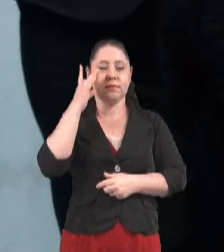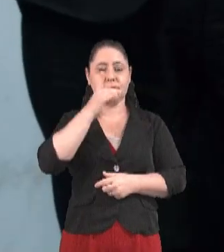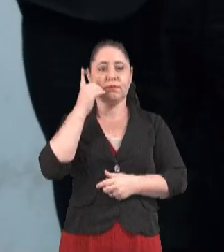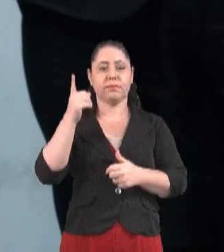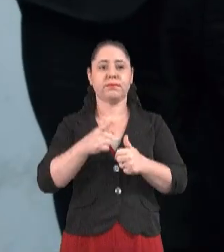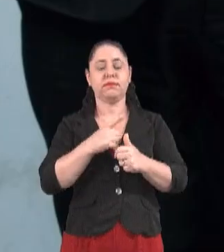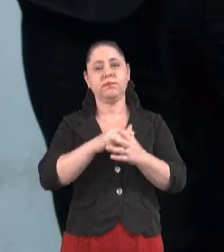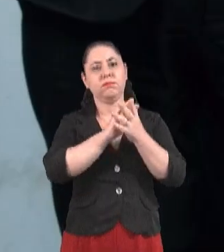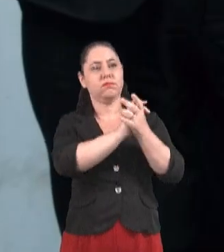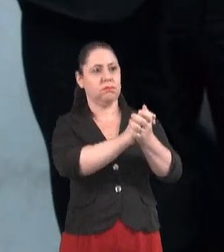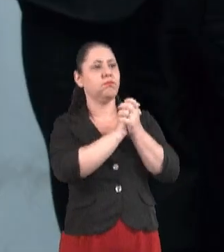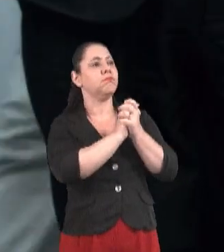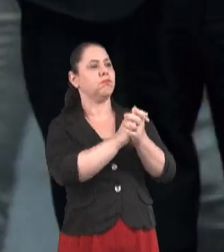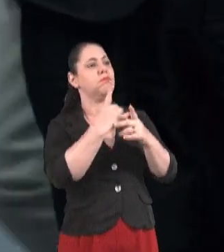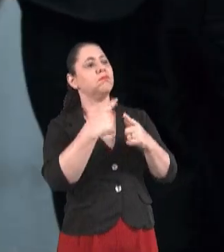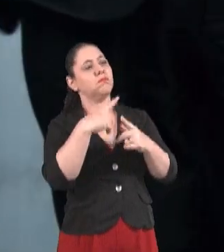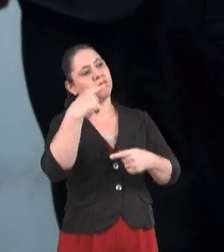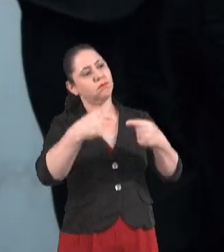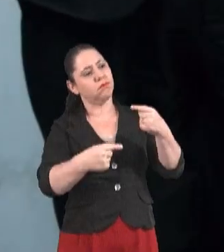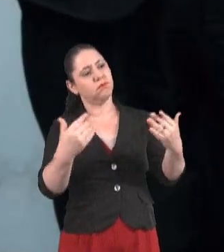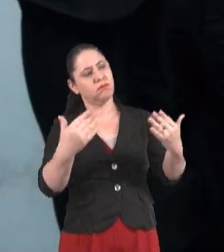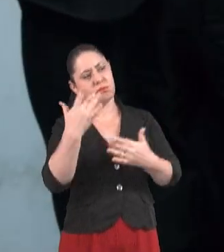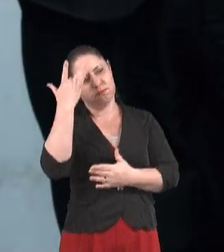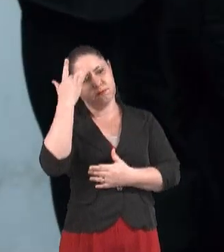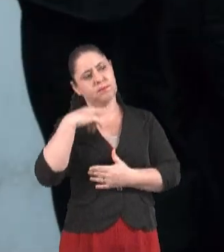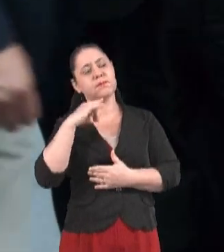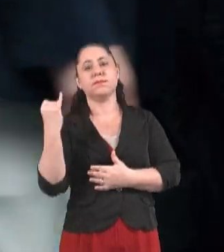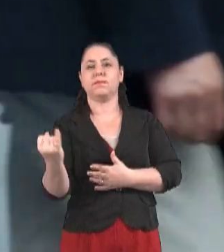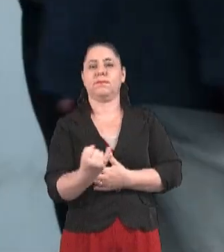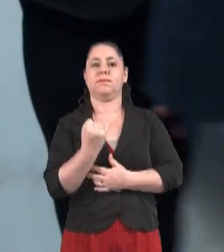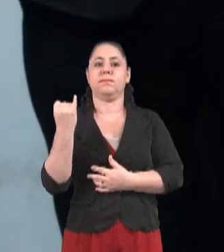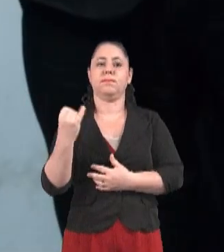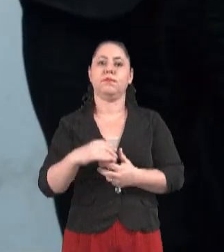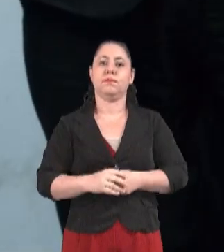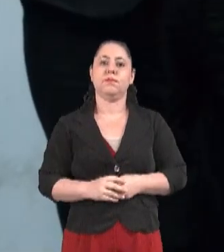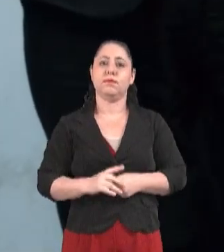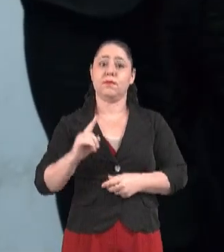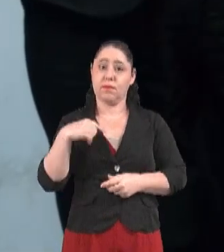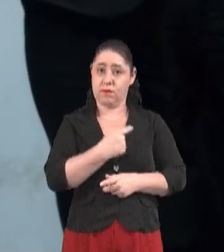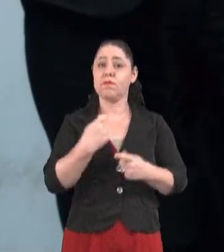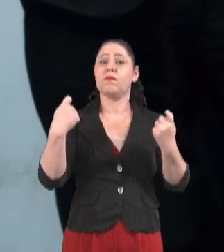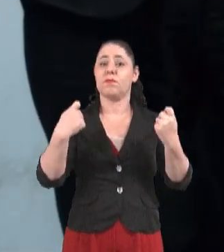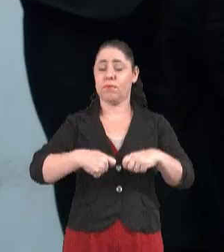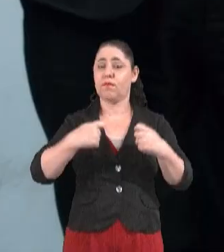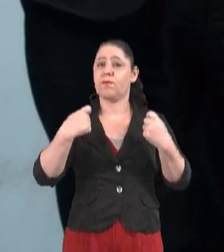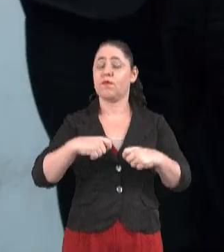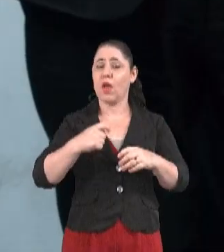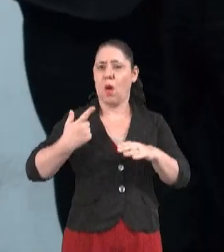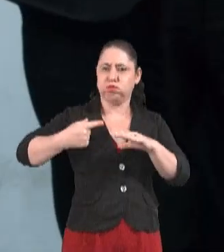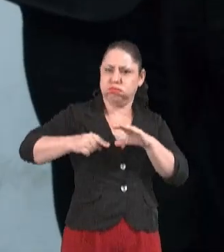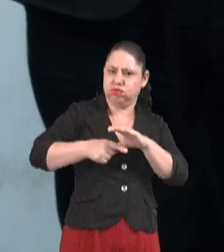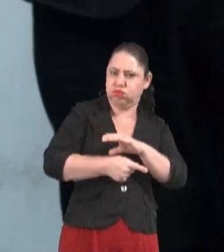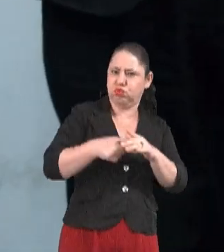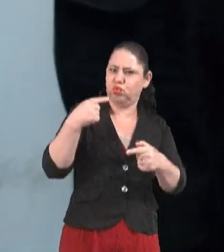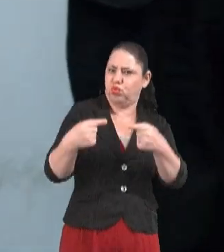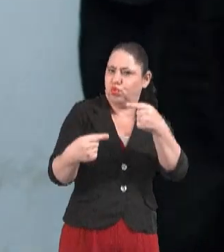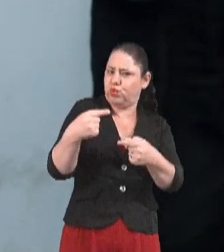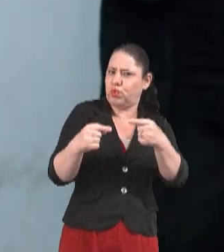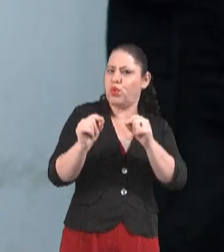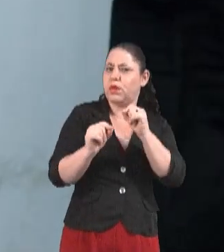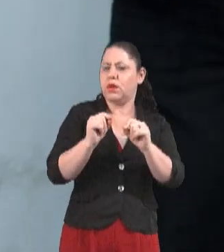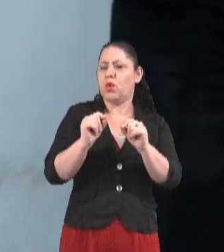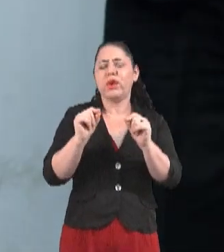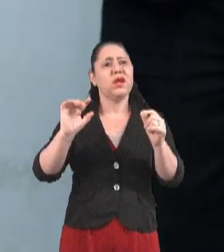Deputada, primeiro quero te parabenizar por esse debate aqui, que eu acho que ele é fundamental, e nós precisamos realmente aprofundar o